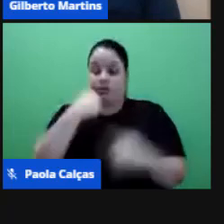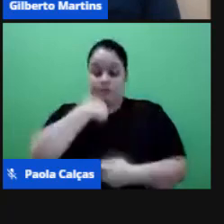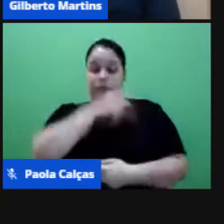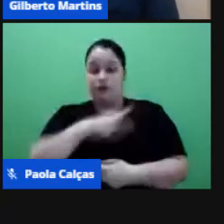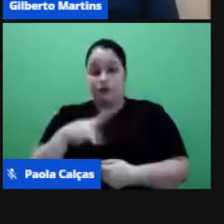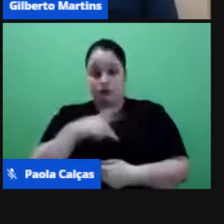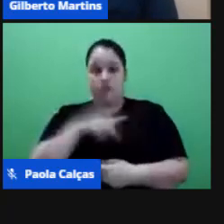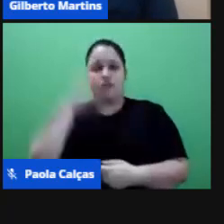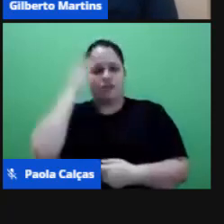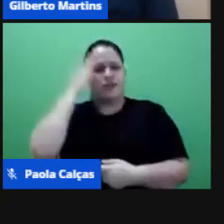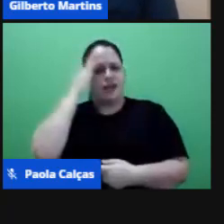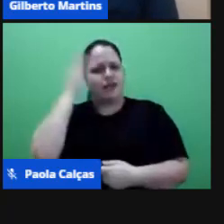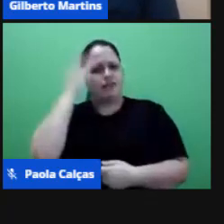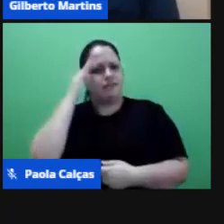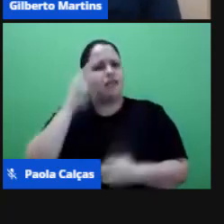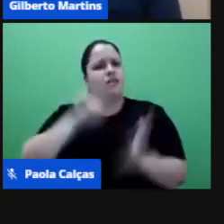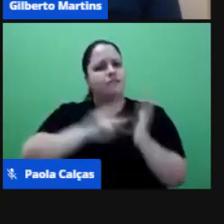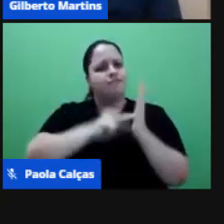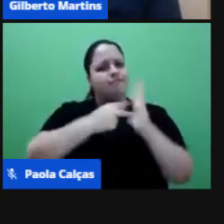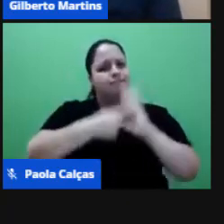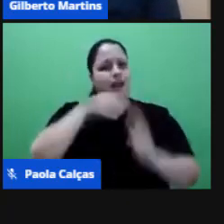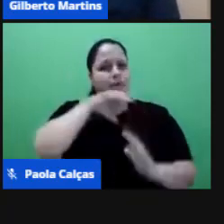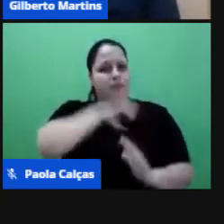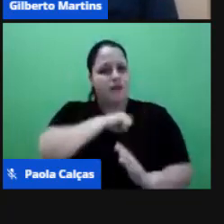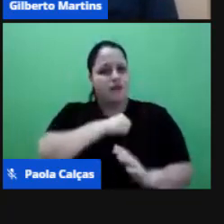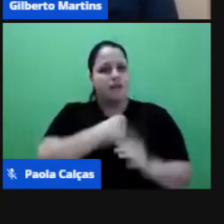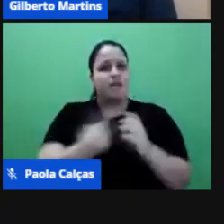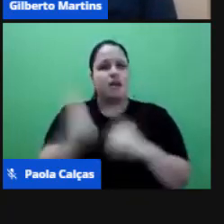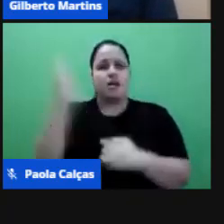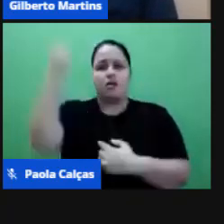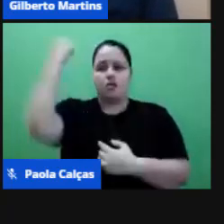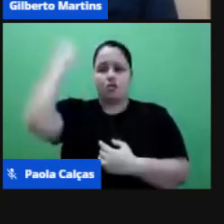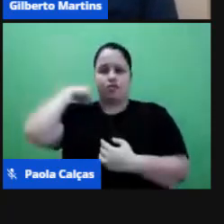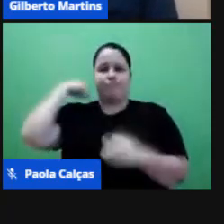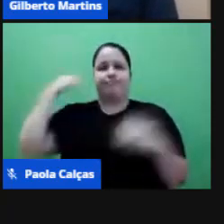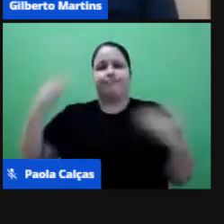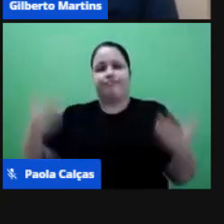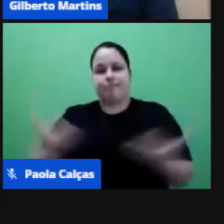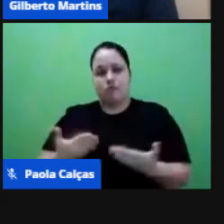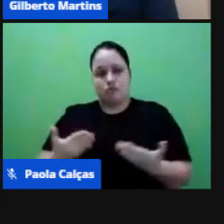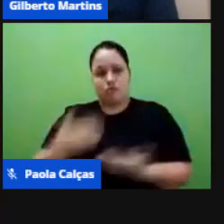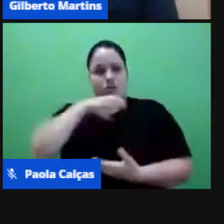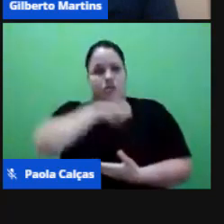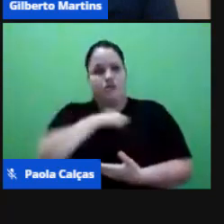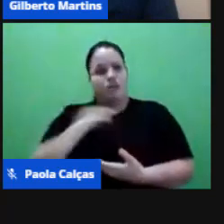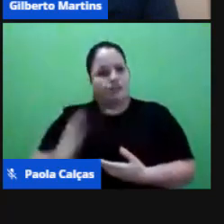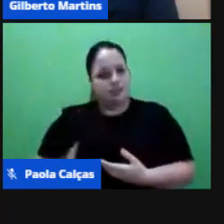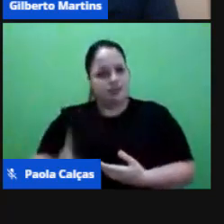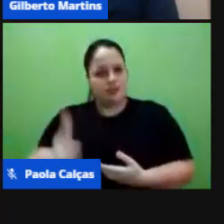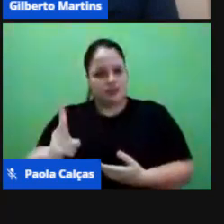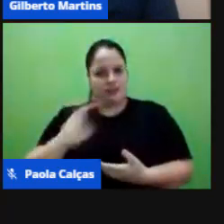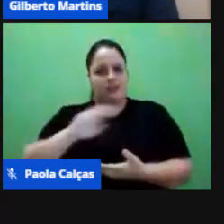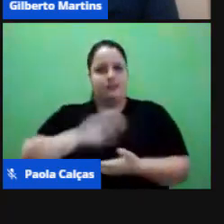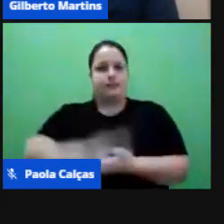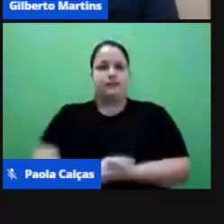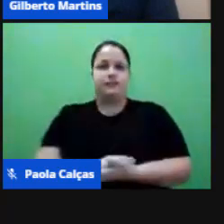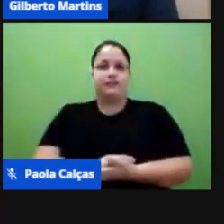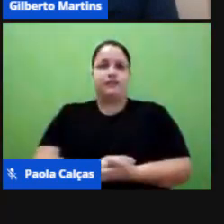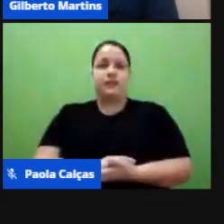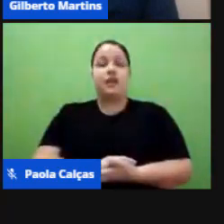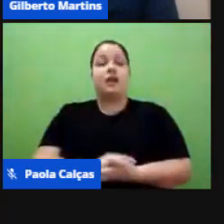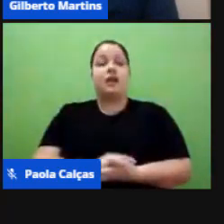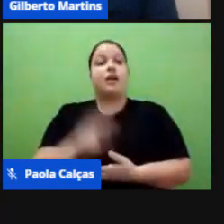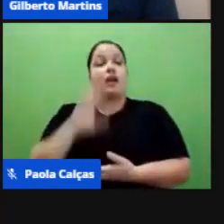amar. Ontem, amar hoje e amar para sempre. E amar, para Paulo